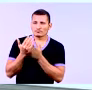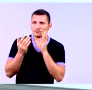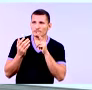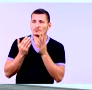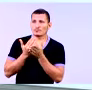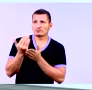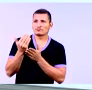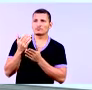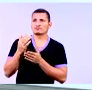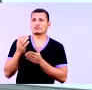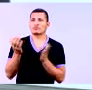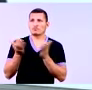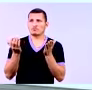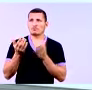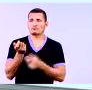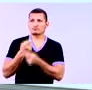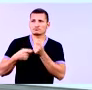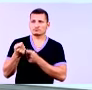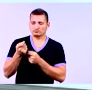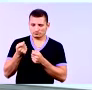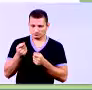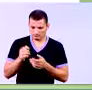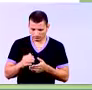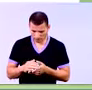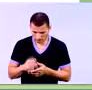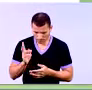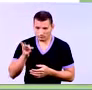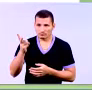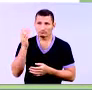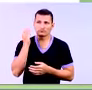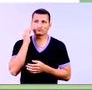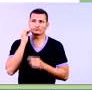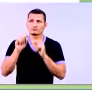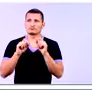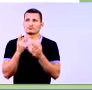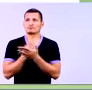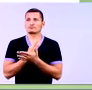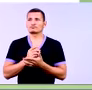agora. Tá? Vamos continuar então para ver o que acontece.